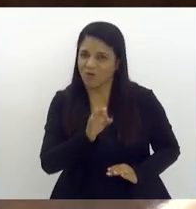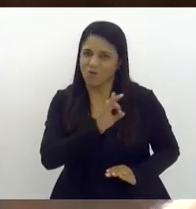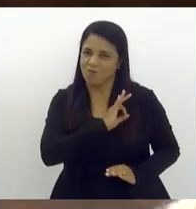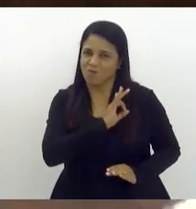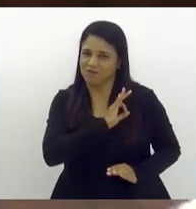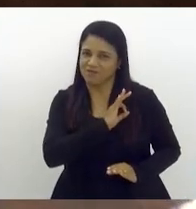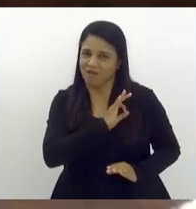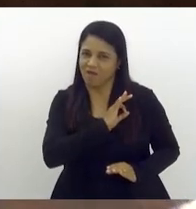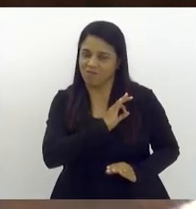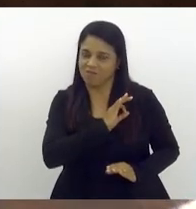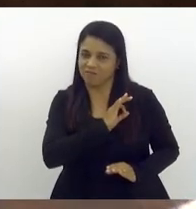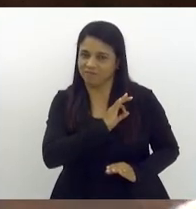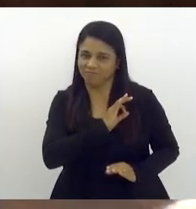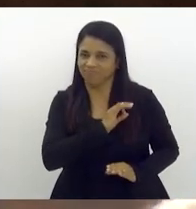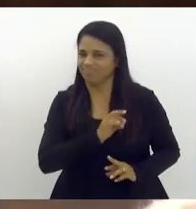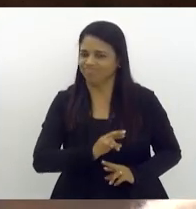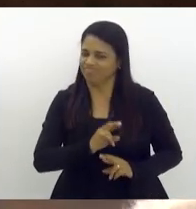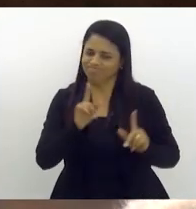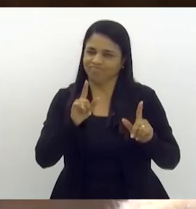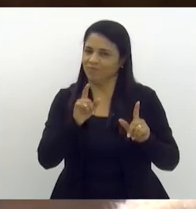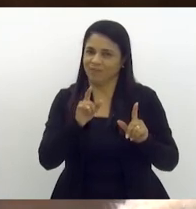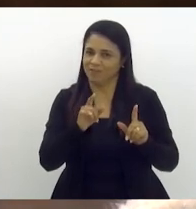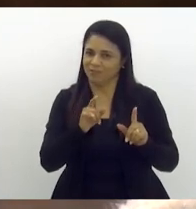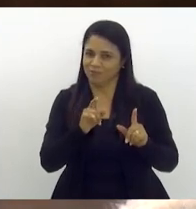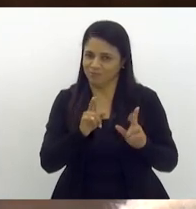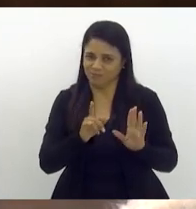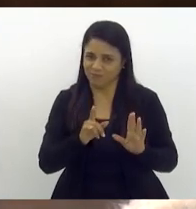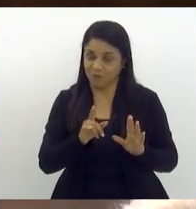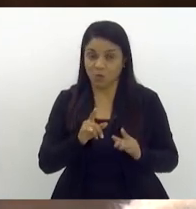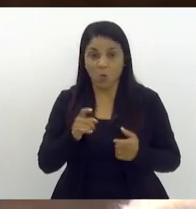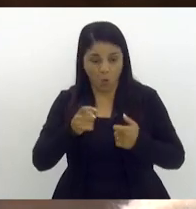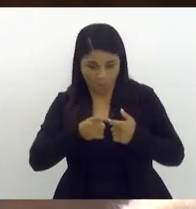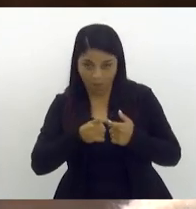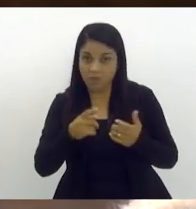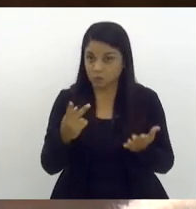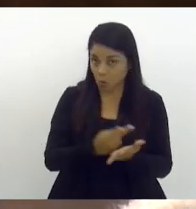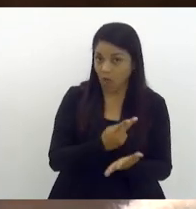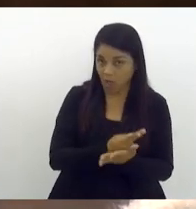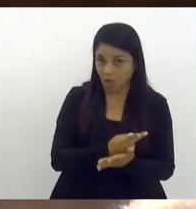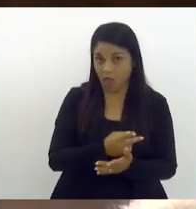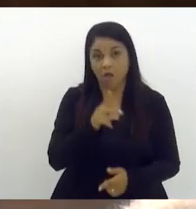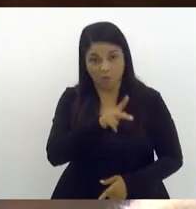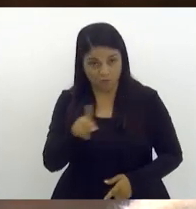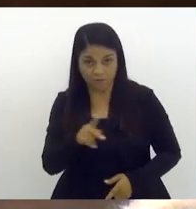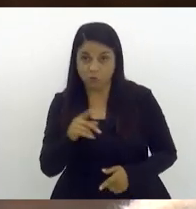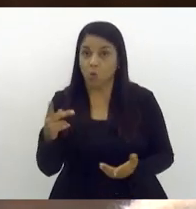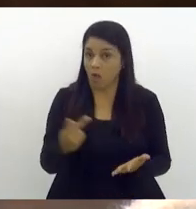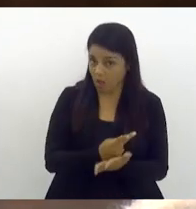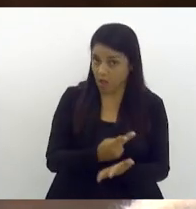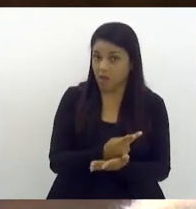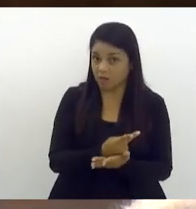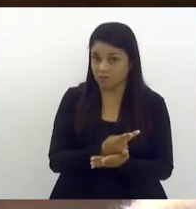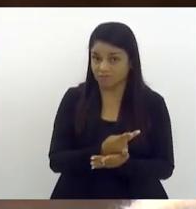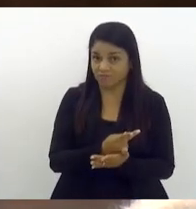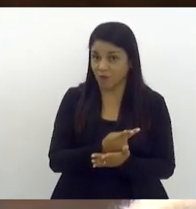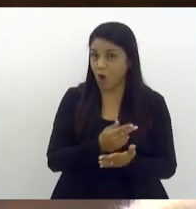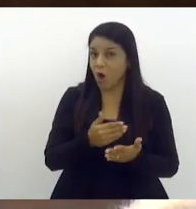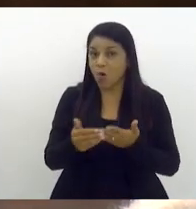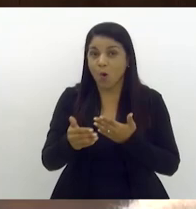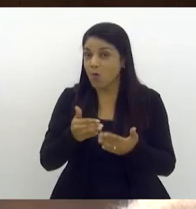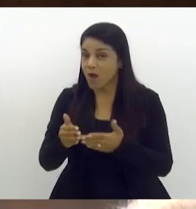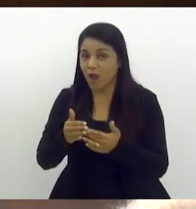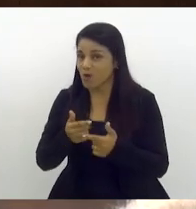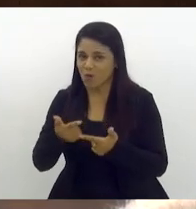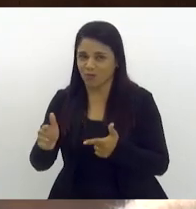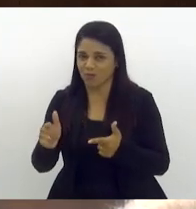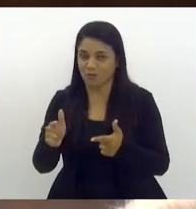isso. Como médico que erra, como professor que pode errar, como qualquer outro, infelizmente